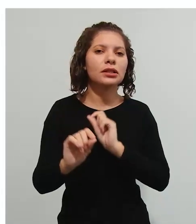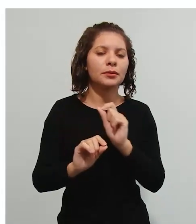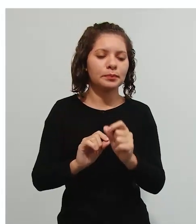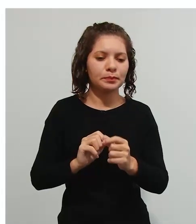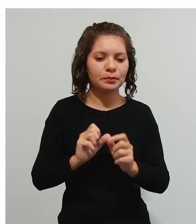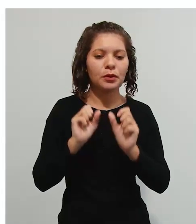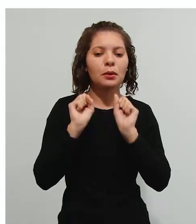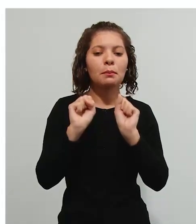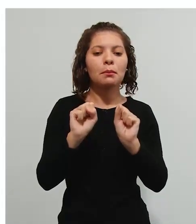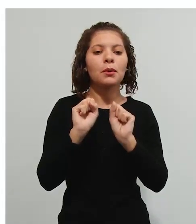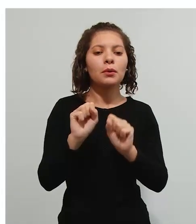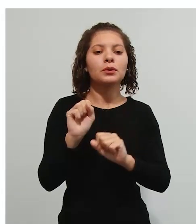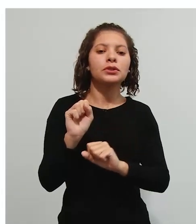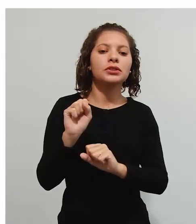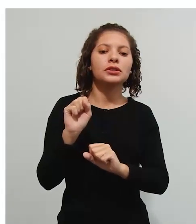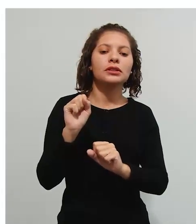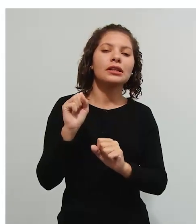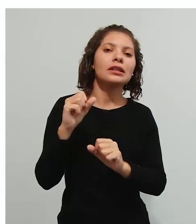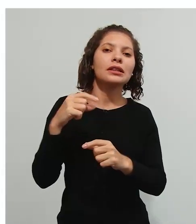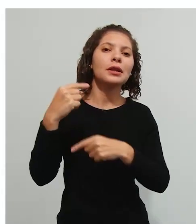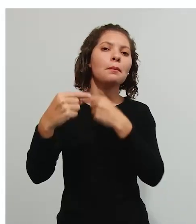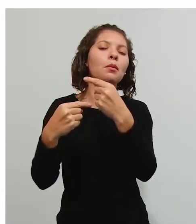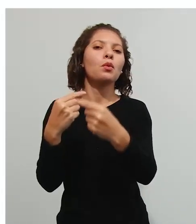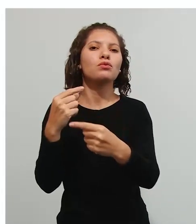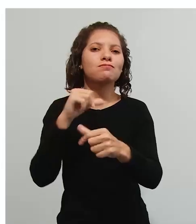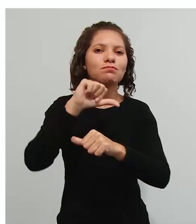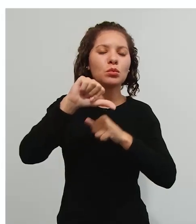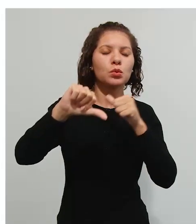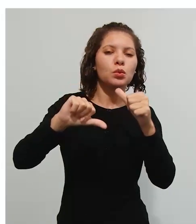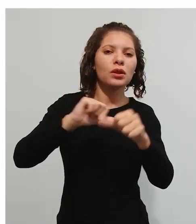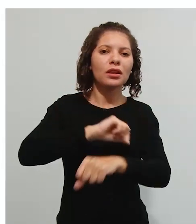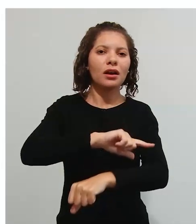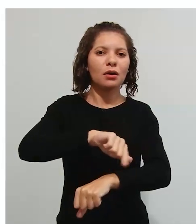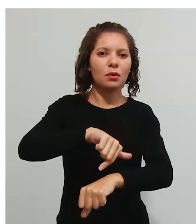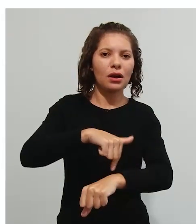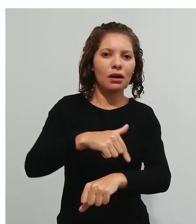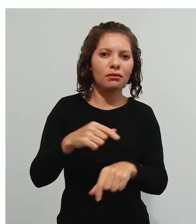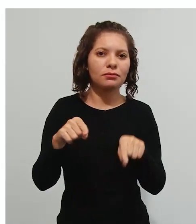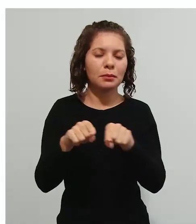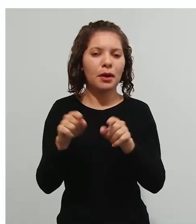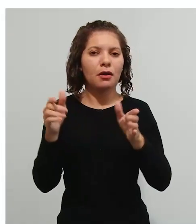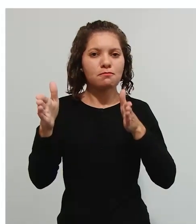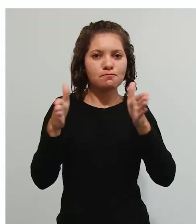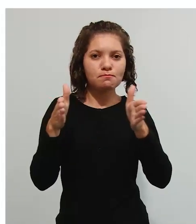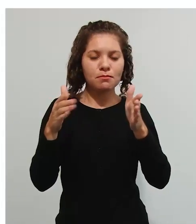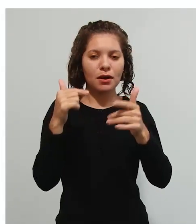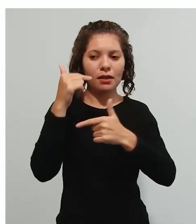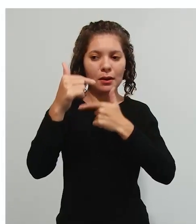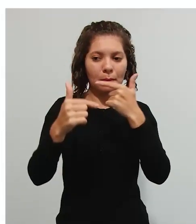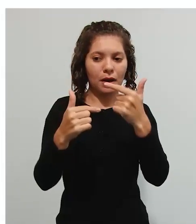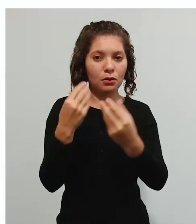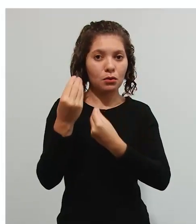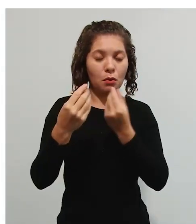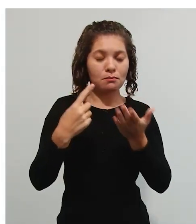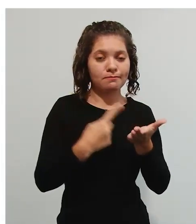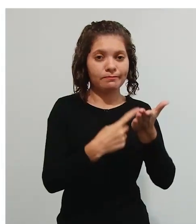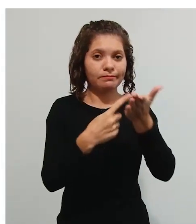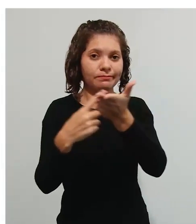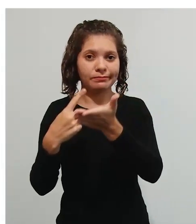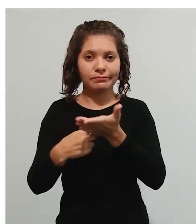exceção, tá? E aí a própria norma já diz. Então, o salário é irredutível,